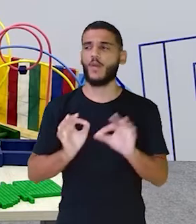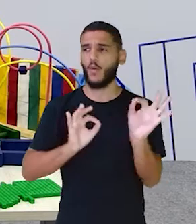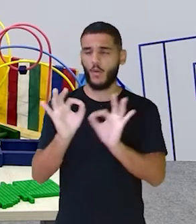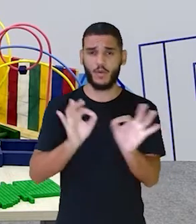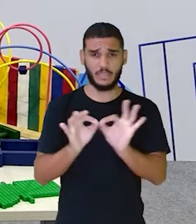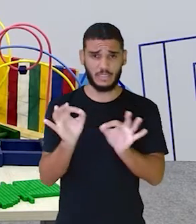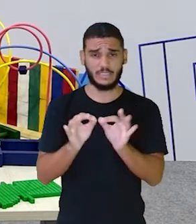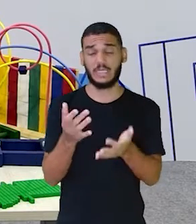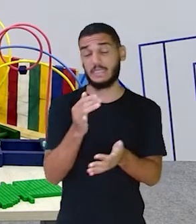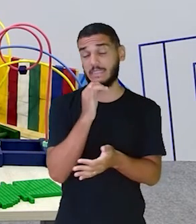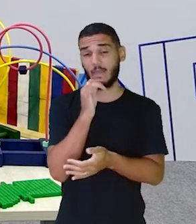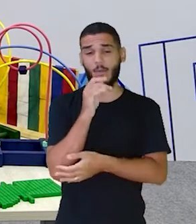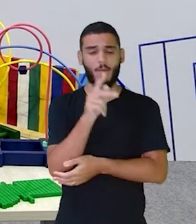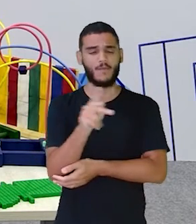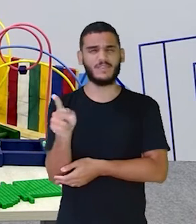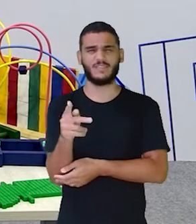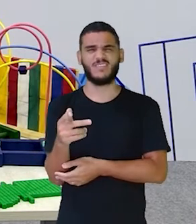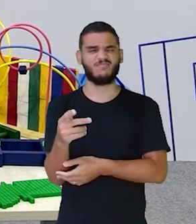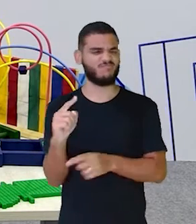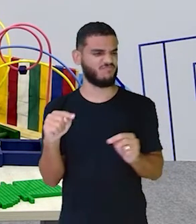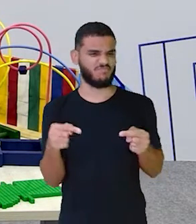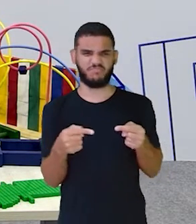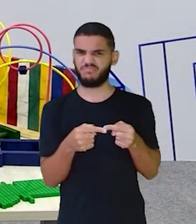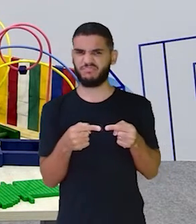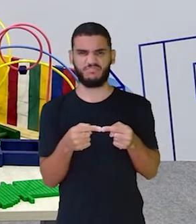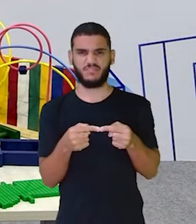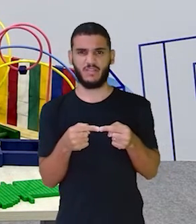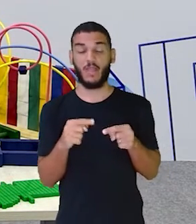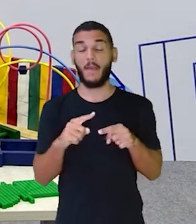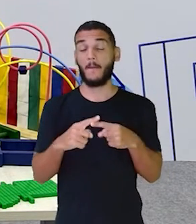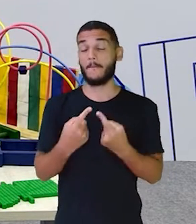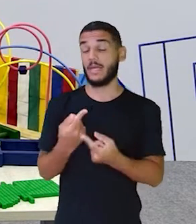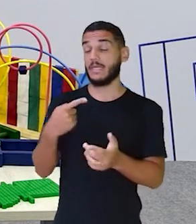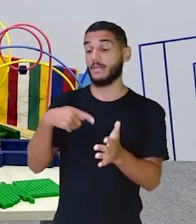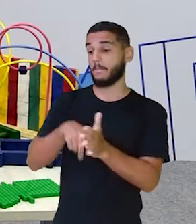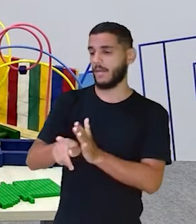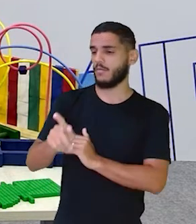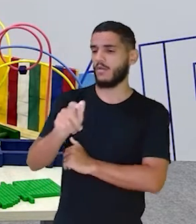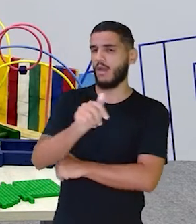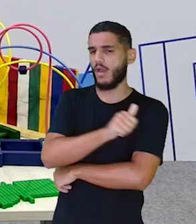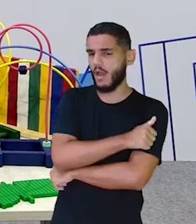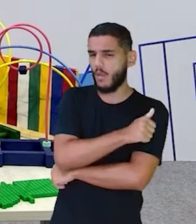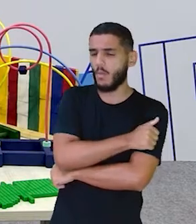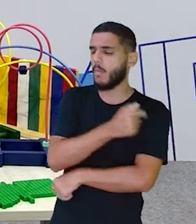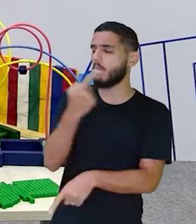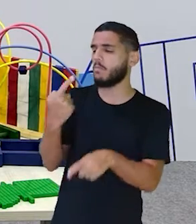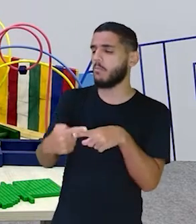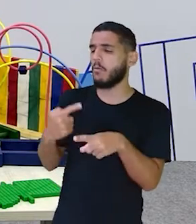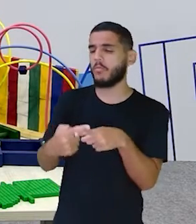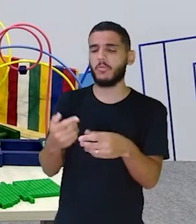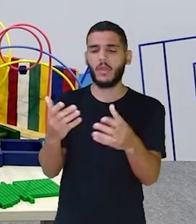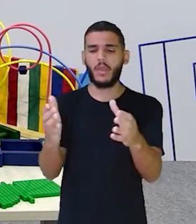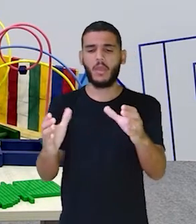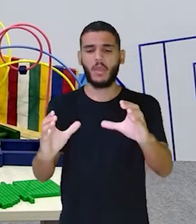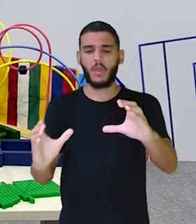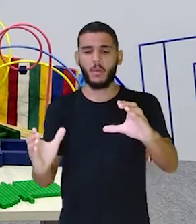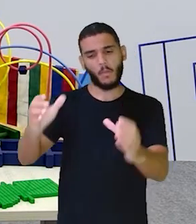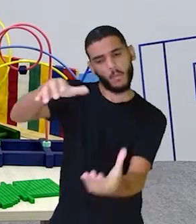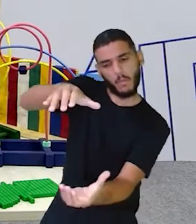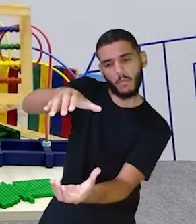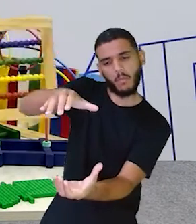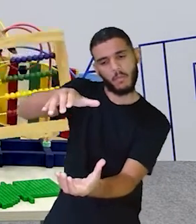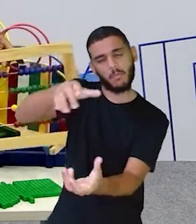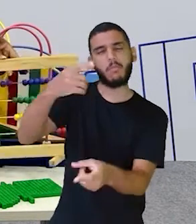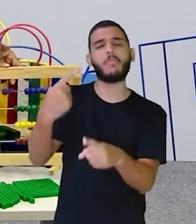o professor não faz sentido. Mas se você perguntar para o estudante por que você fez